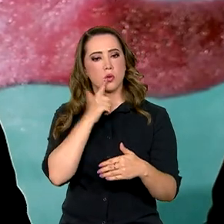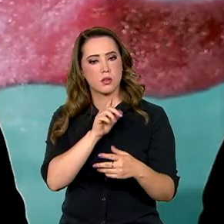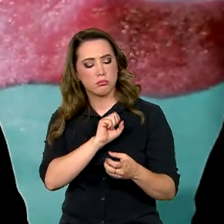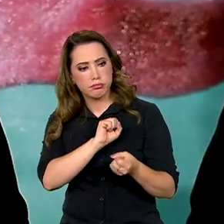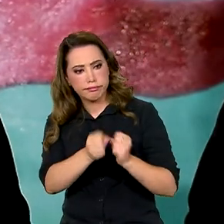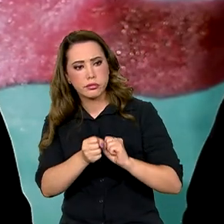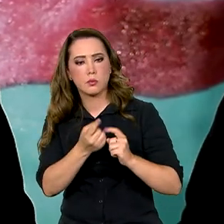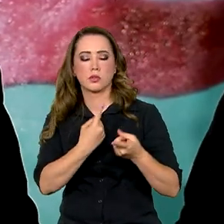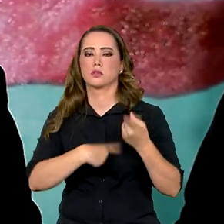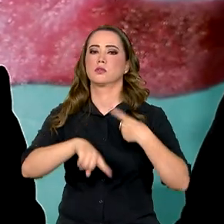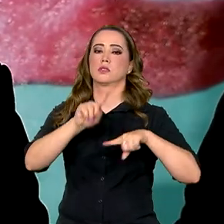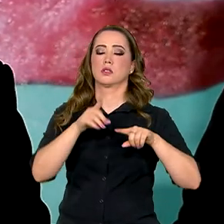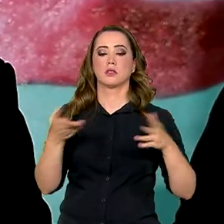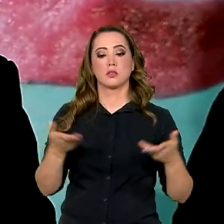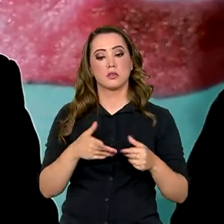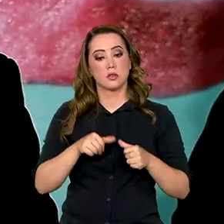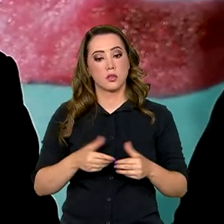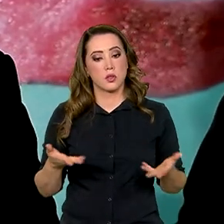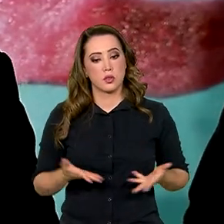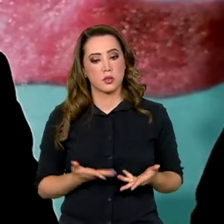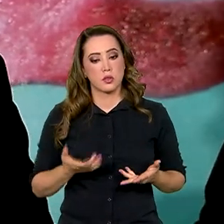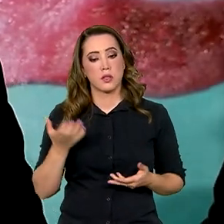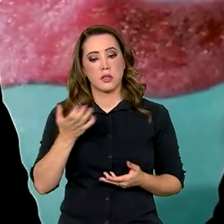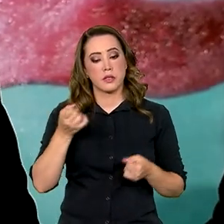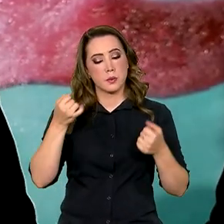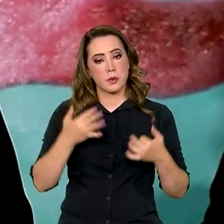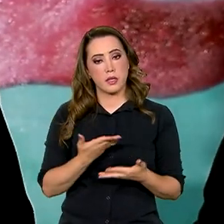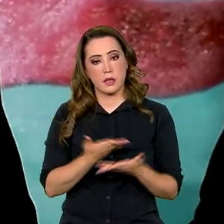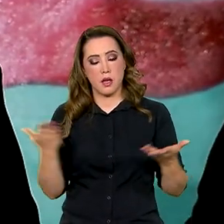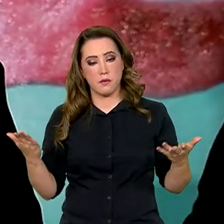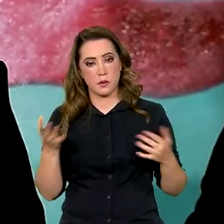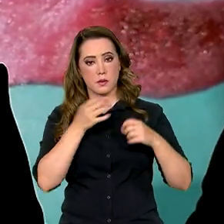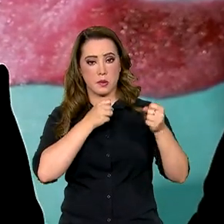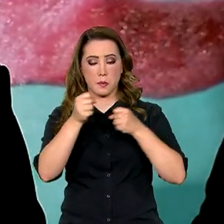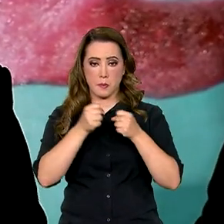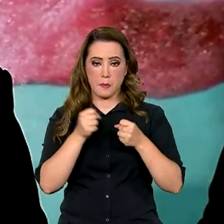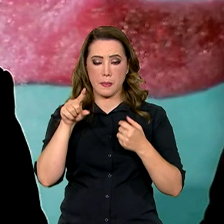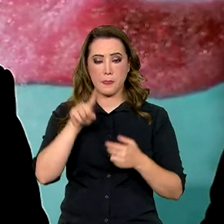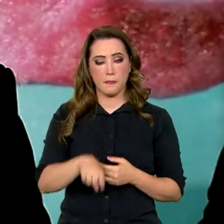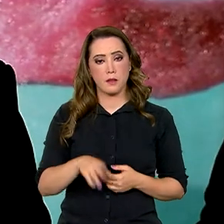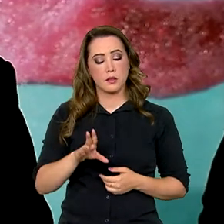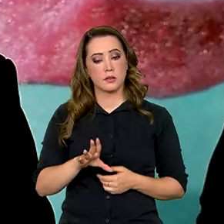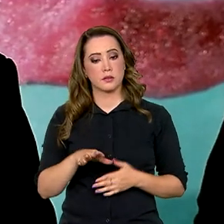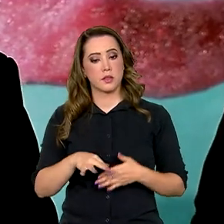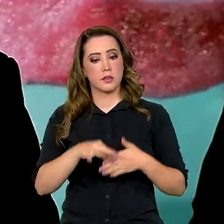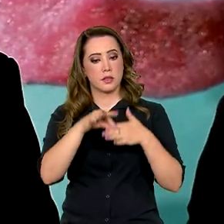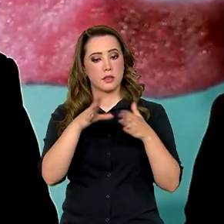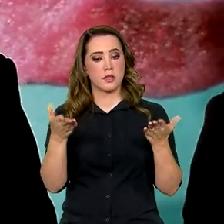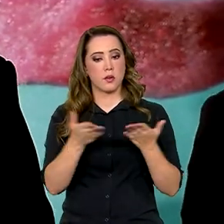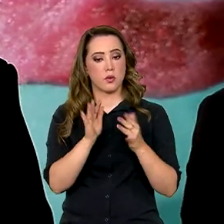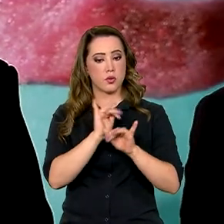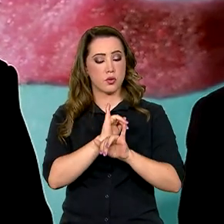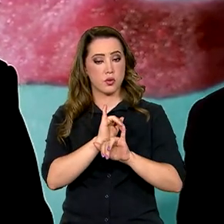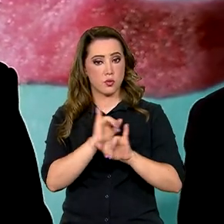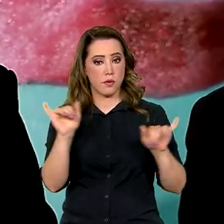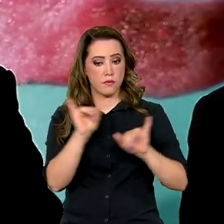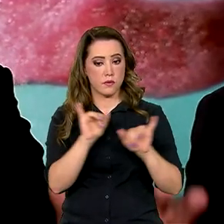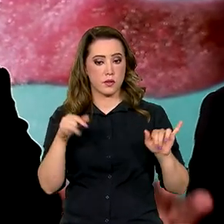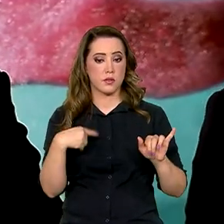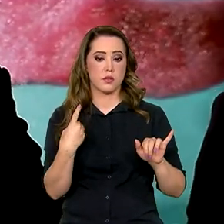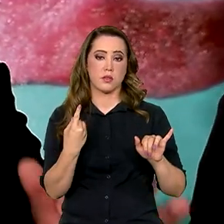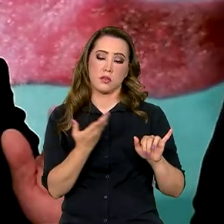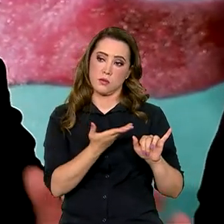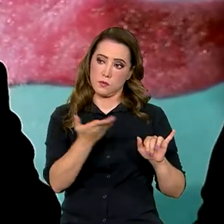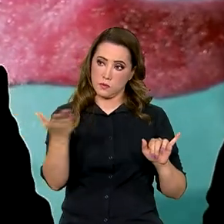por isso fico aqui à disposição gostaria de dizer a toda a imprensa que é o Carro Chefe hoje da informação da nossa nação que